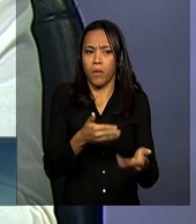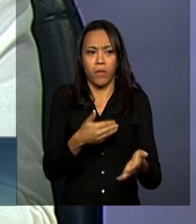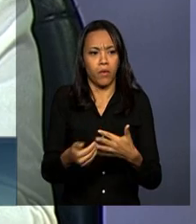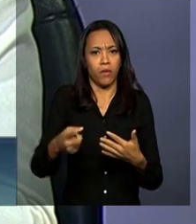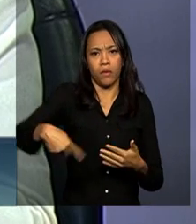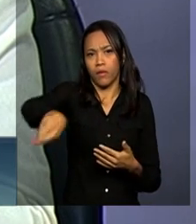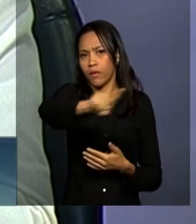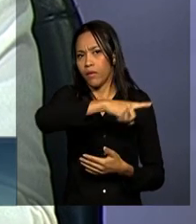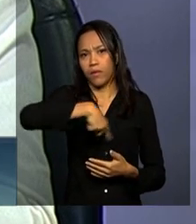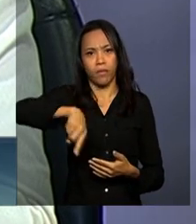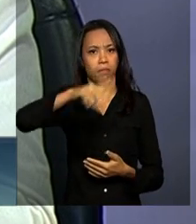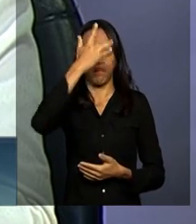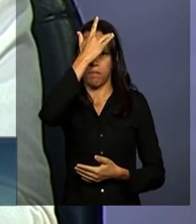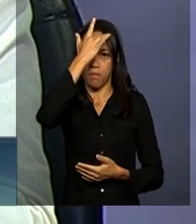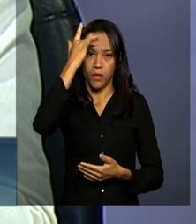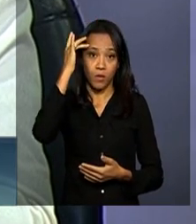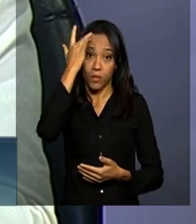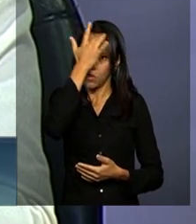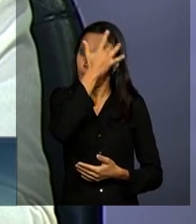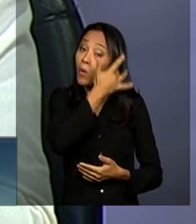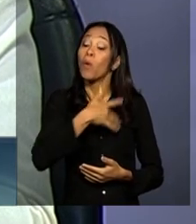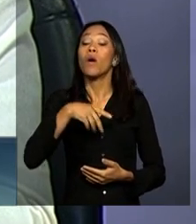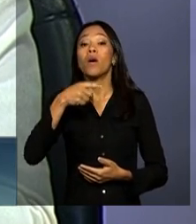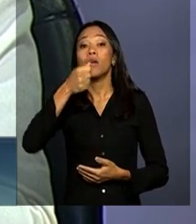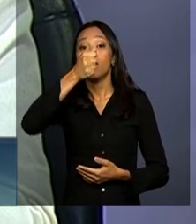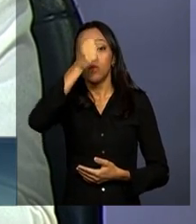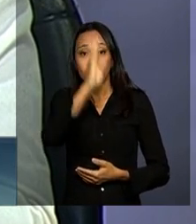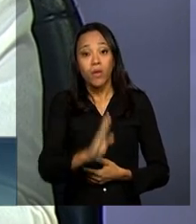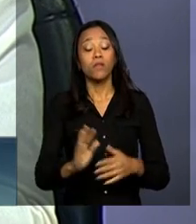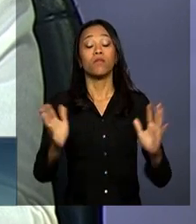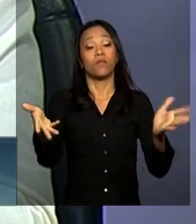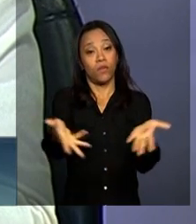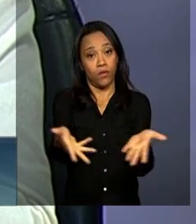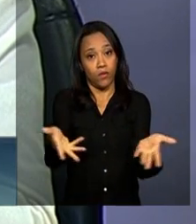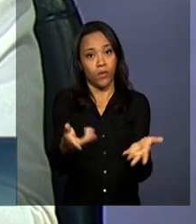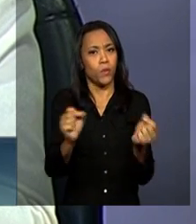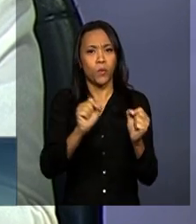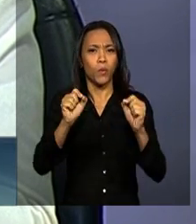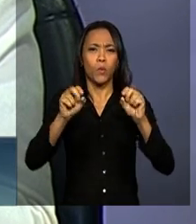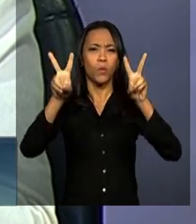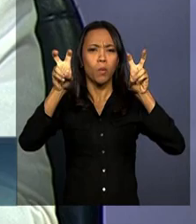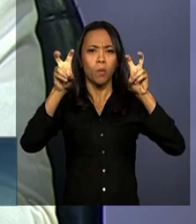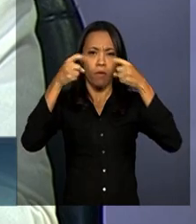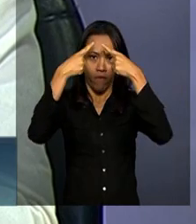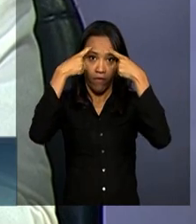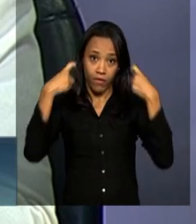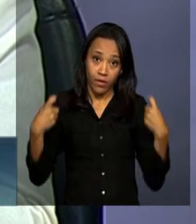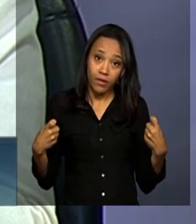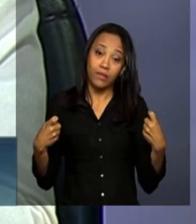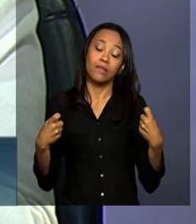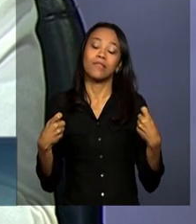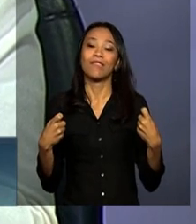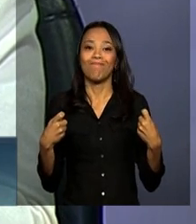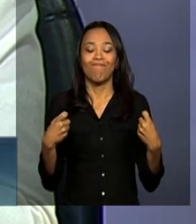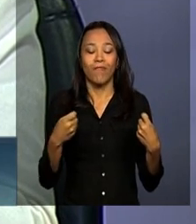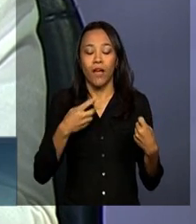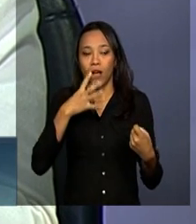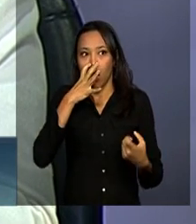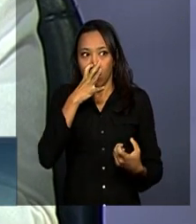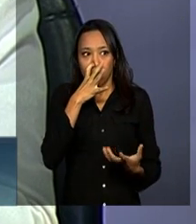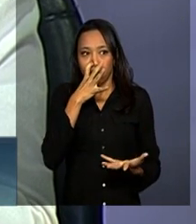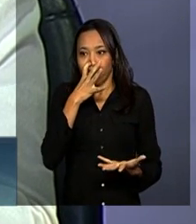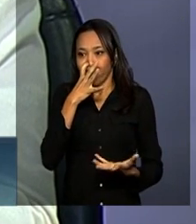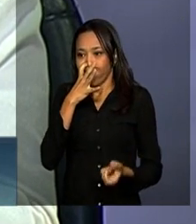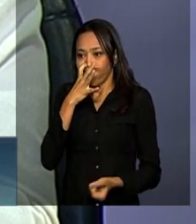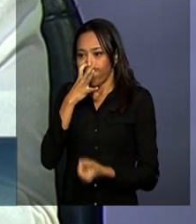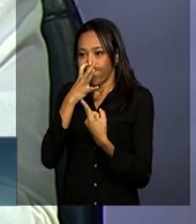pessoa no Brasil no dia de hoje. A violência é, infelizmente, assustadora.